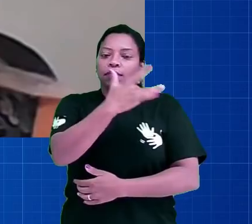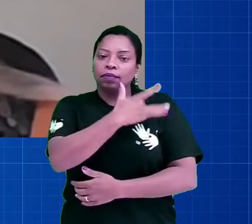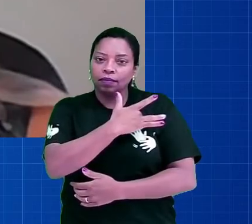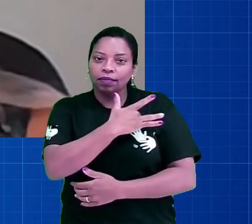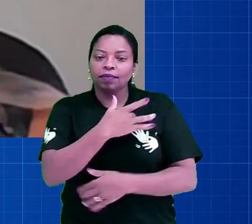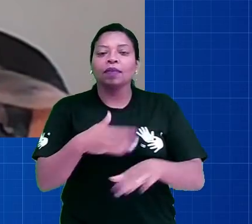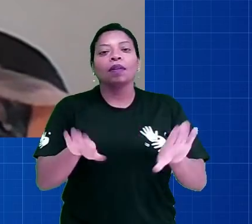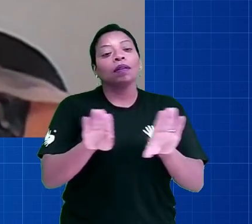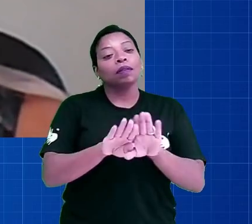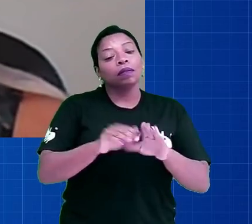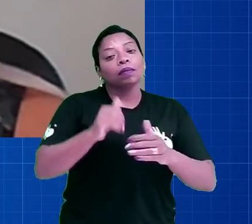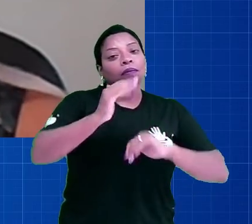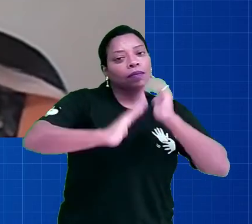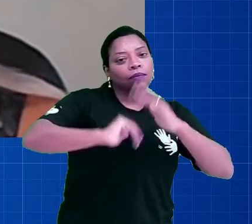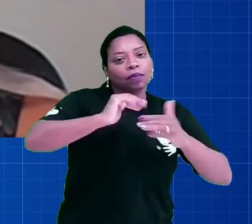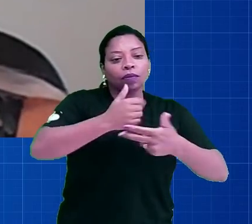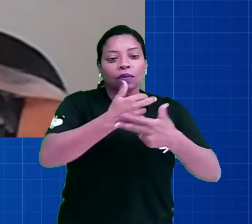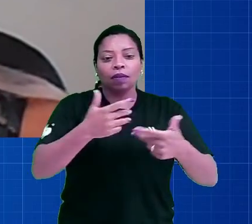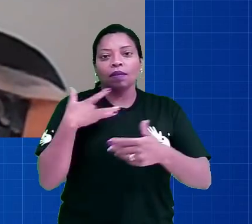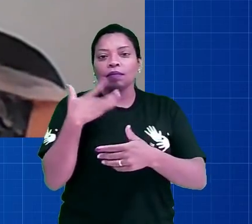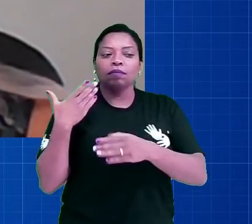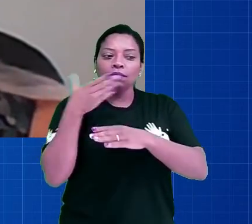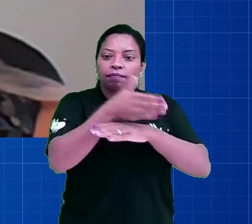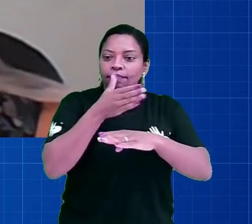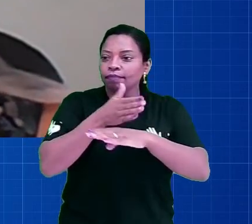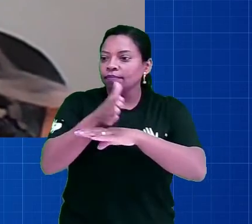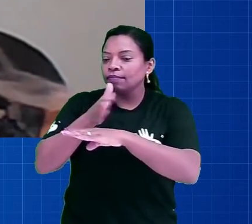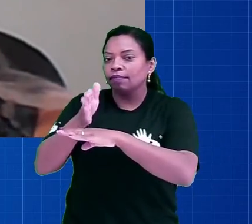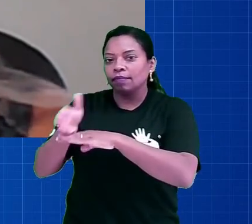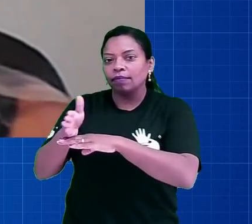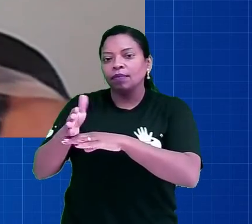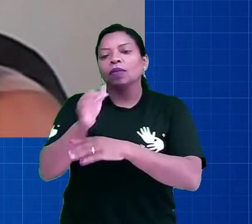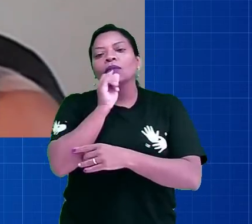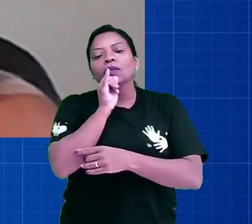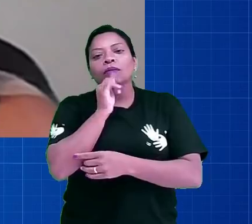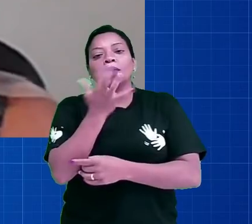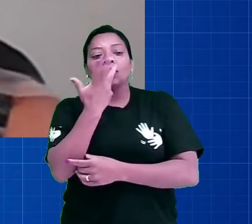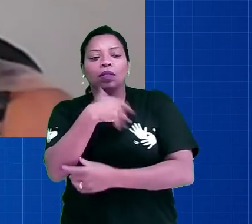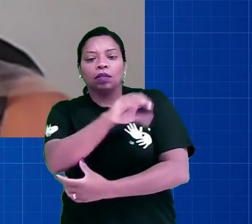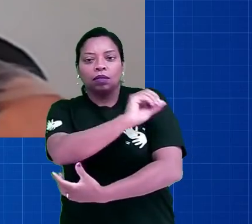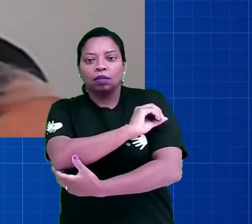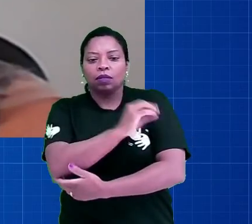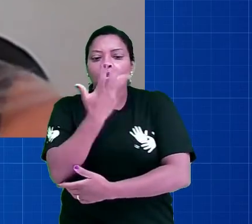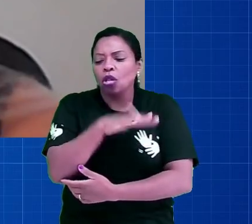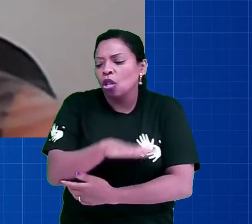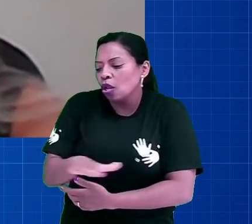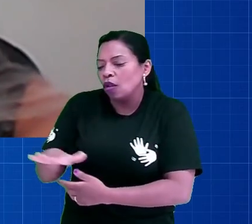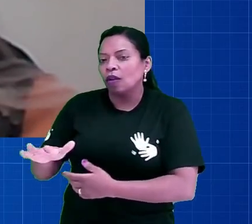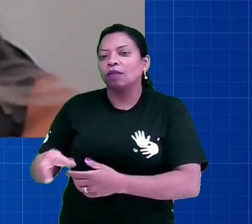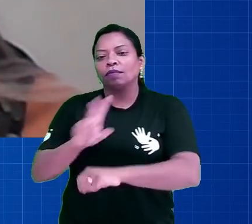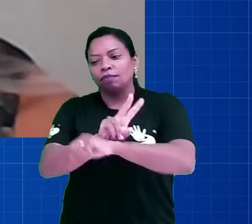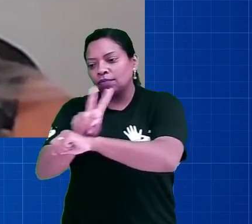com os profissionais de saúde, principalmente ali nos CMEs, né, atendendo a primeira infância. Tem a rede de apoio com